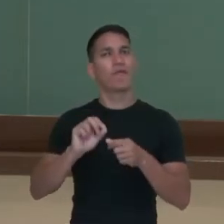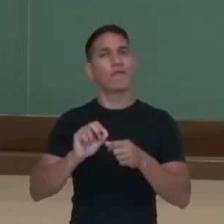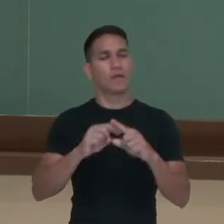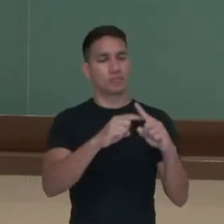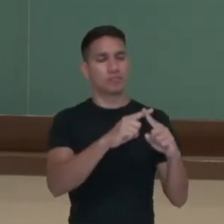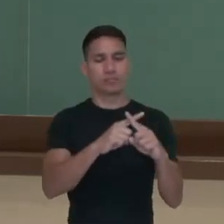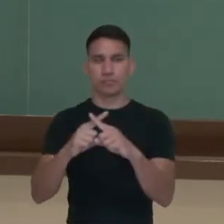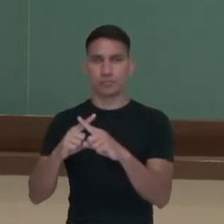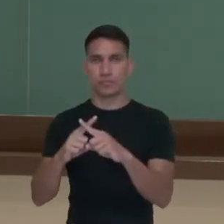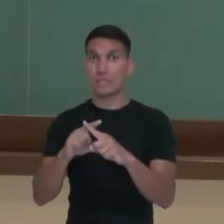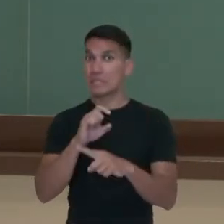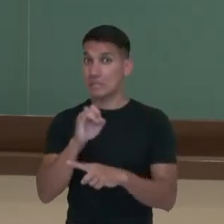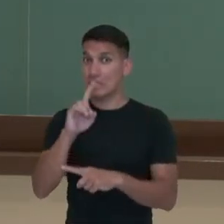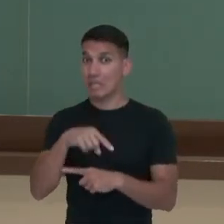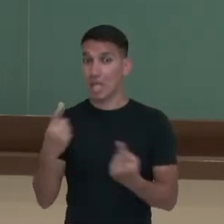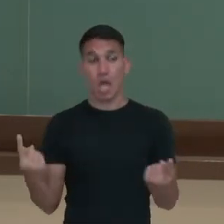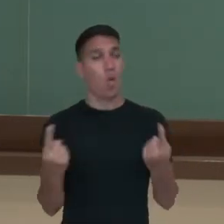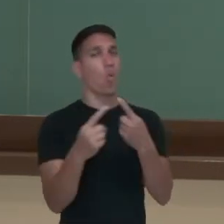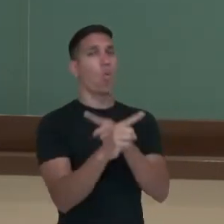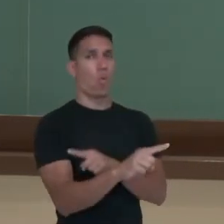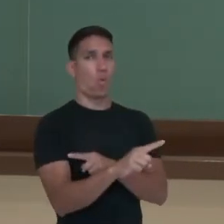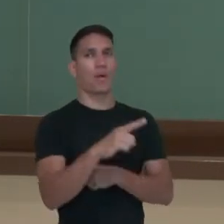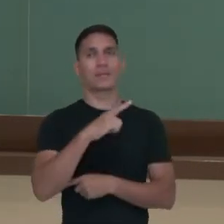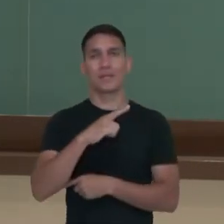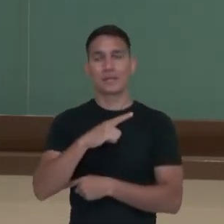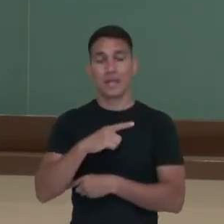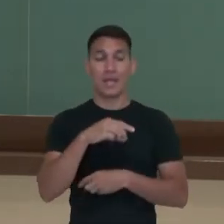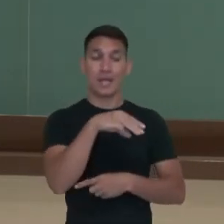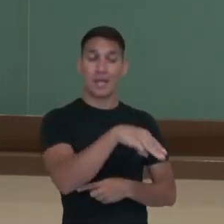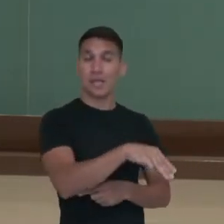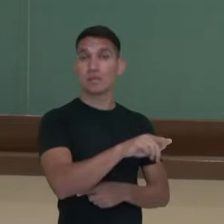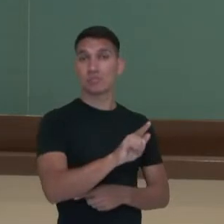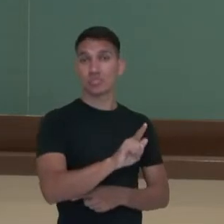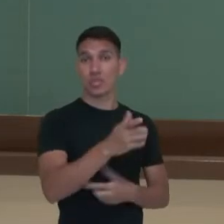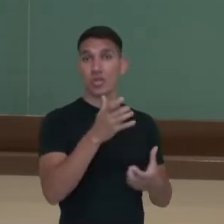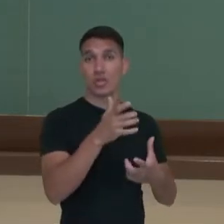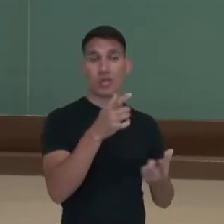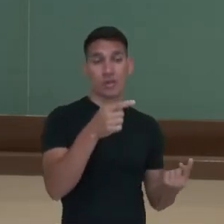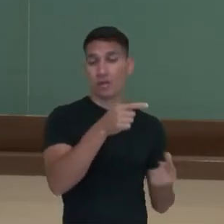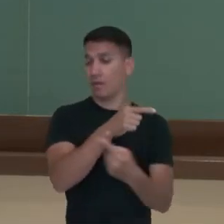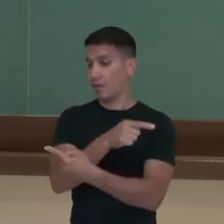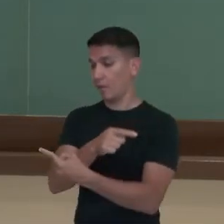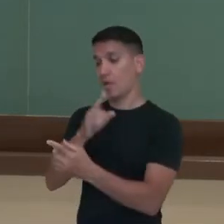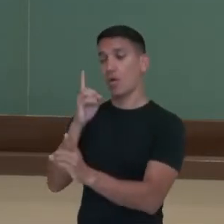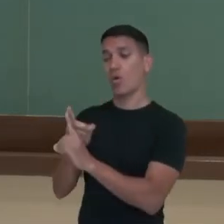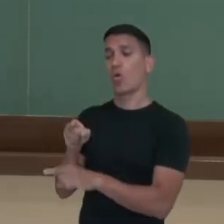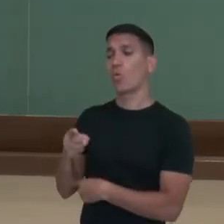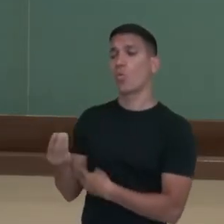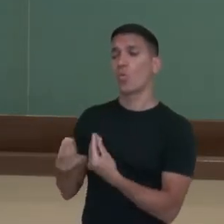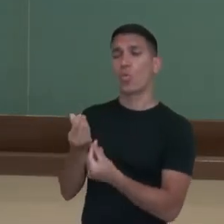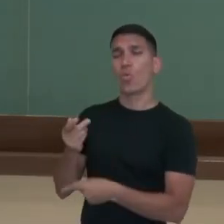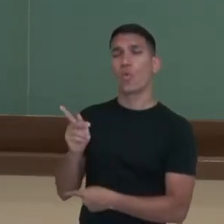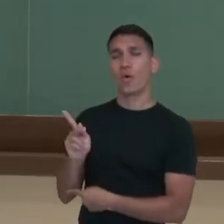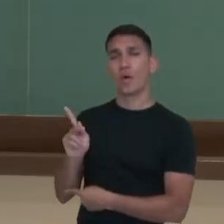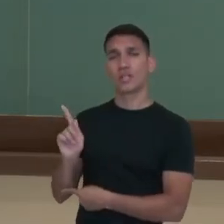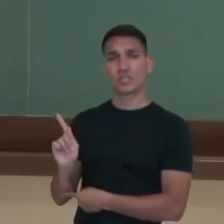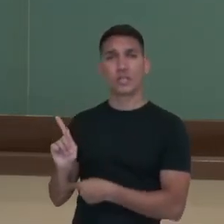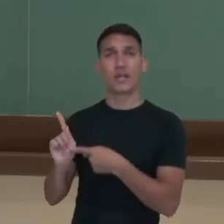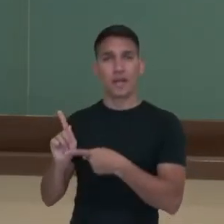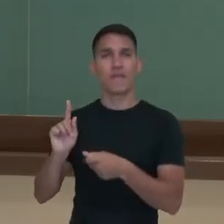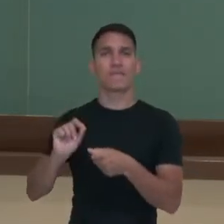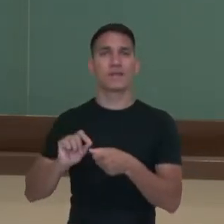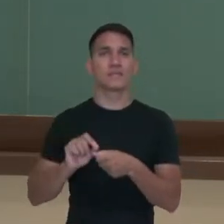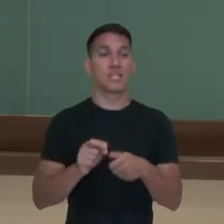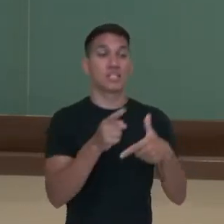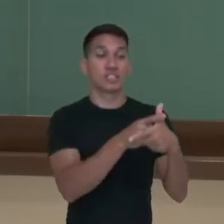multiplicação. Se o exercício fosse ao contrário, tivesse dando miligramas e quisesse em quilogramas, a gente ia dividindo o valor, fazendo